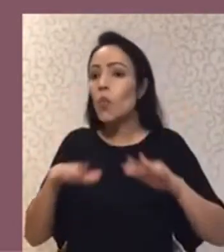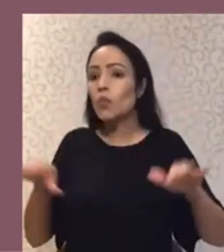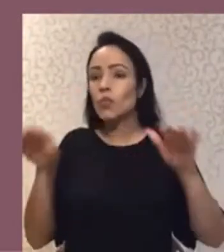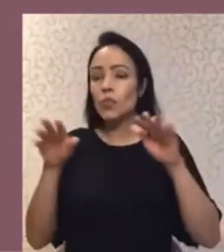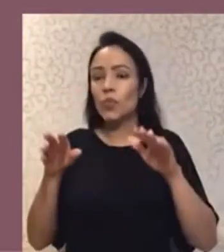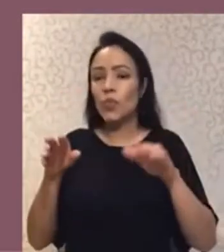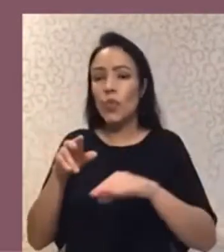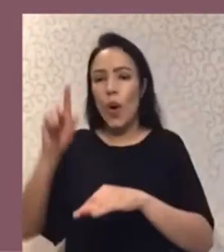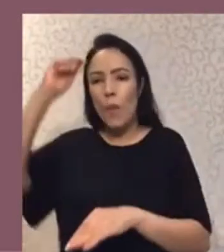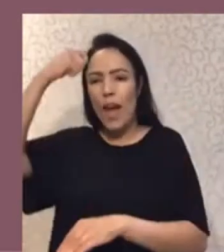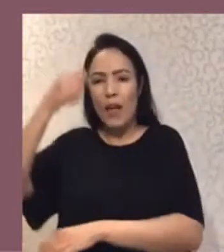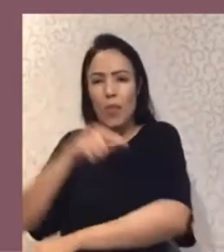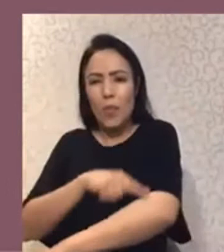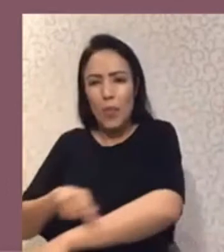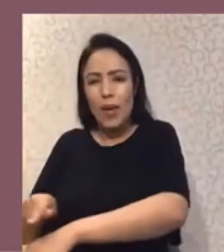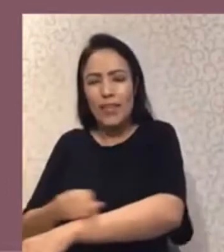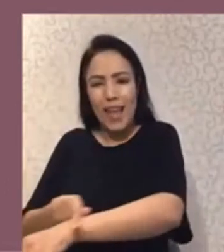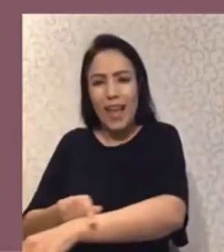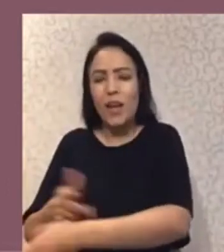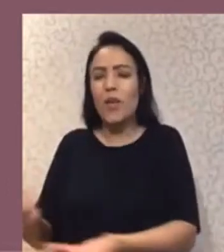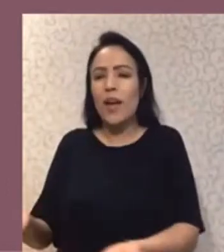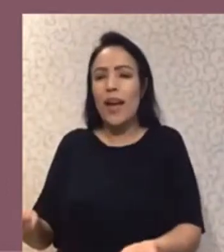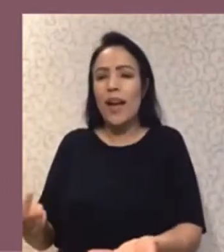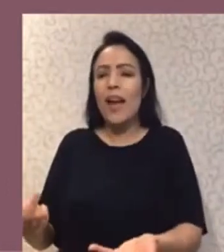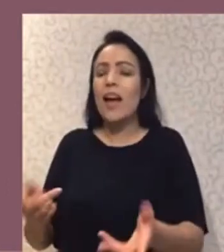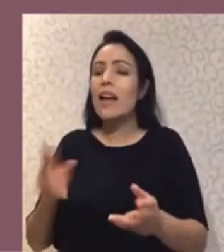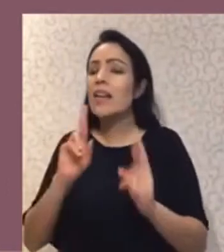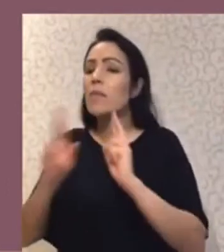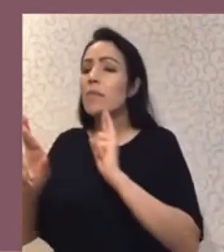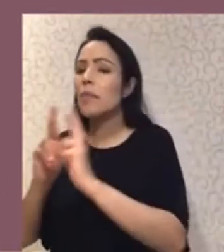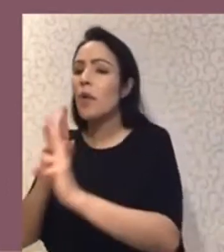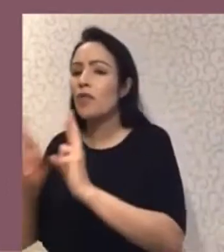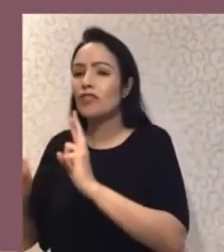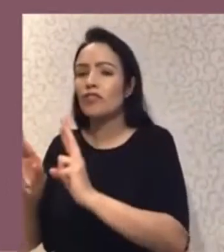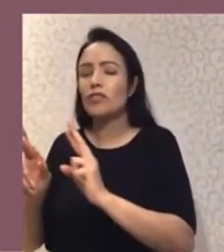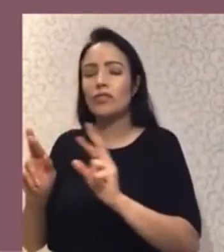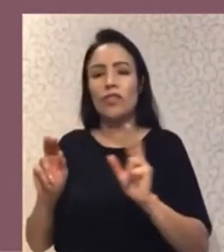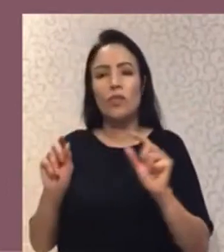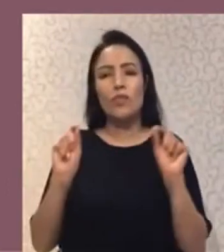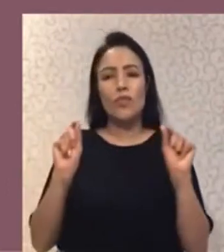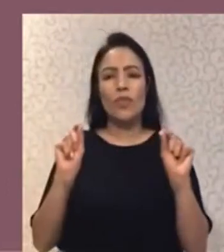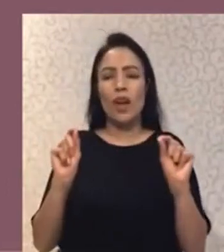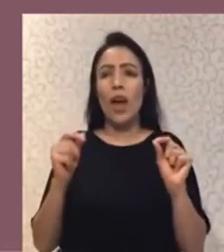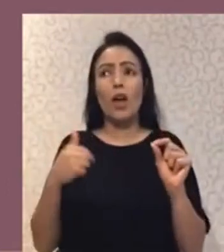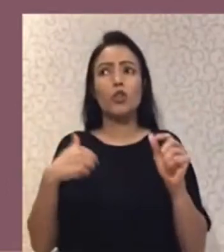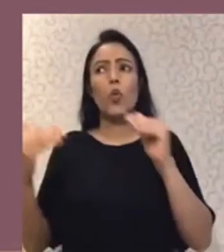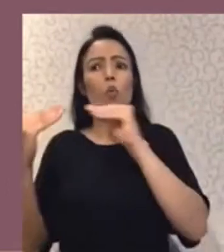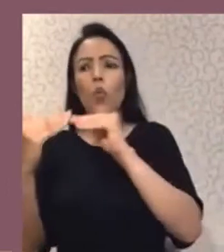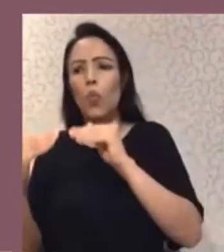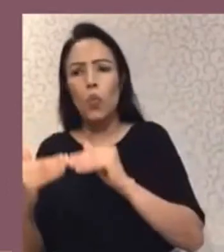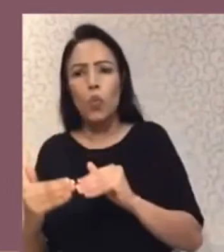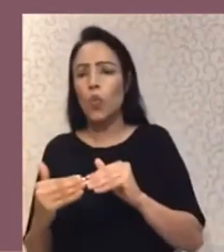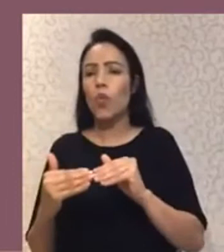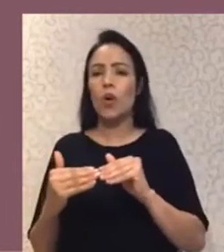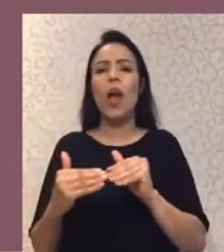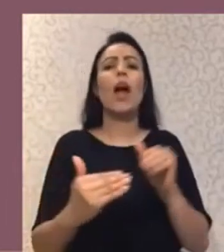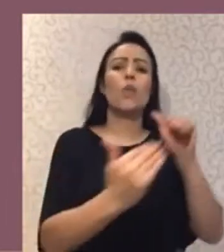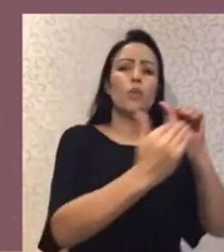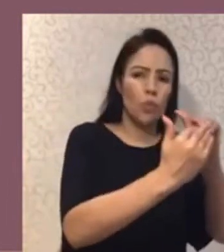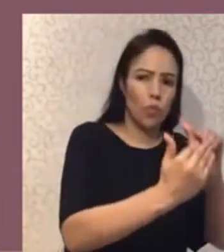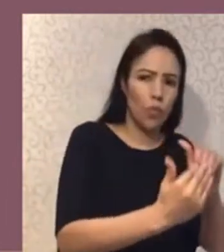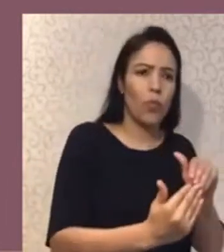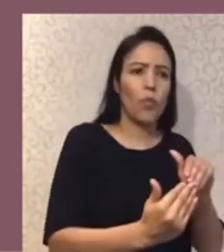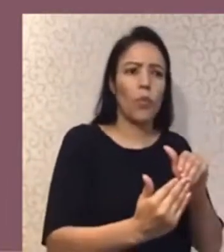tendo que responder, né? Ou que eles não estão de acordo, ou que eles estão de acordo, ou que esse cara